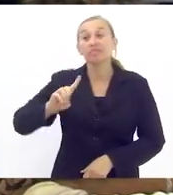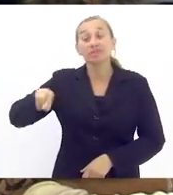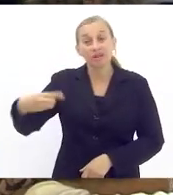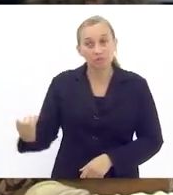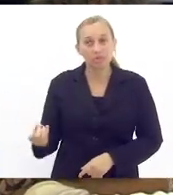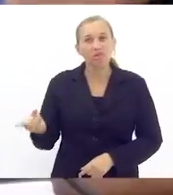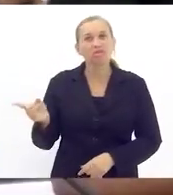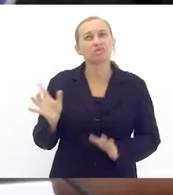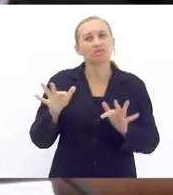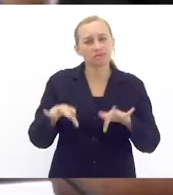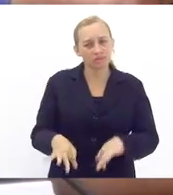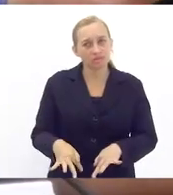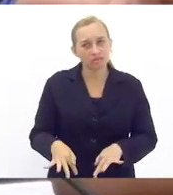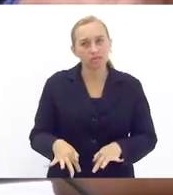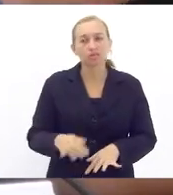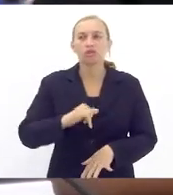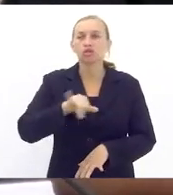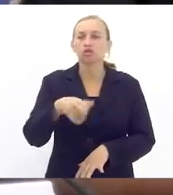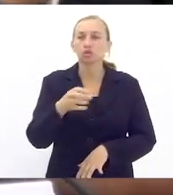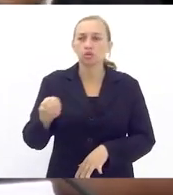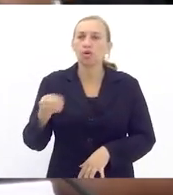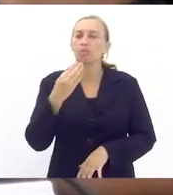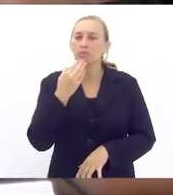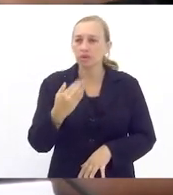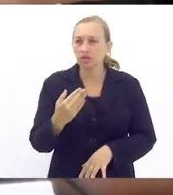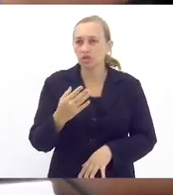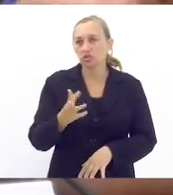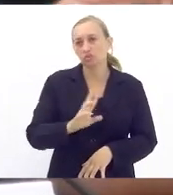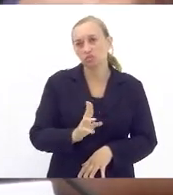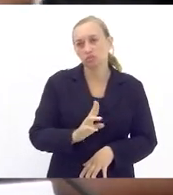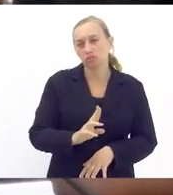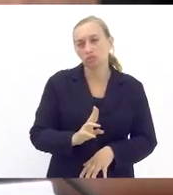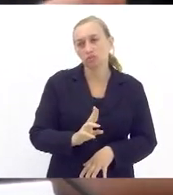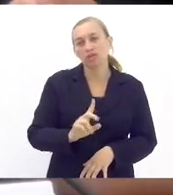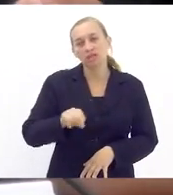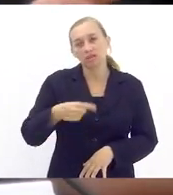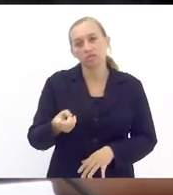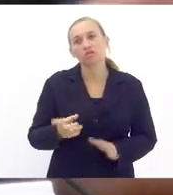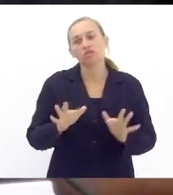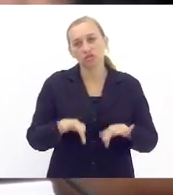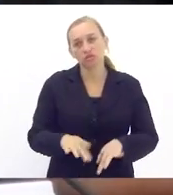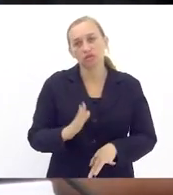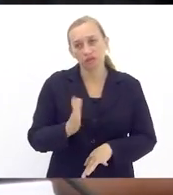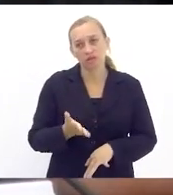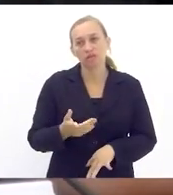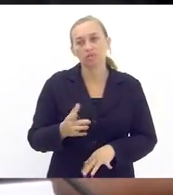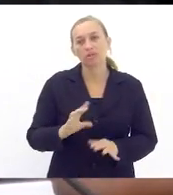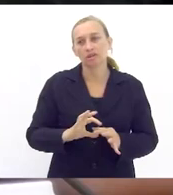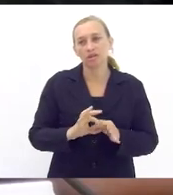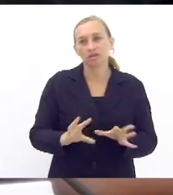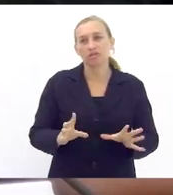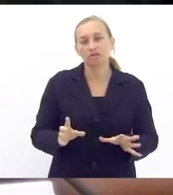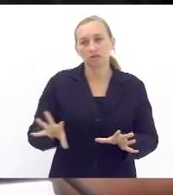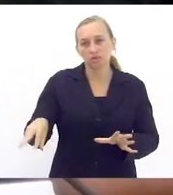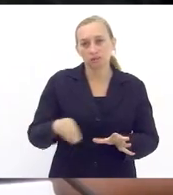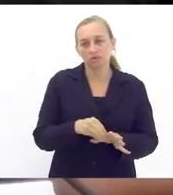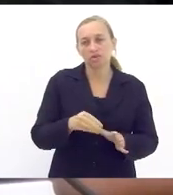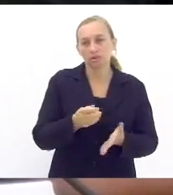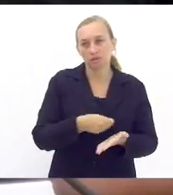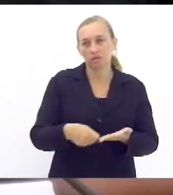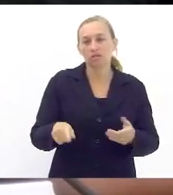desculpa o aluno João pediu para se inscrever depois que as inscrições haviam terminado mas a gente colocou aqui